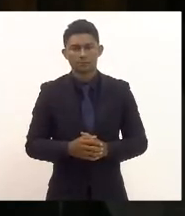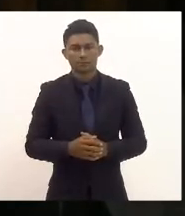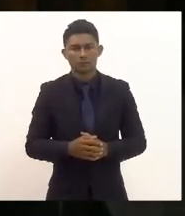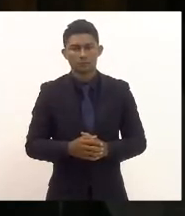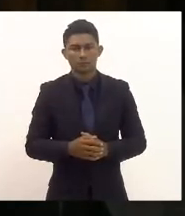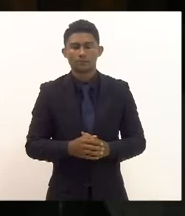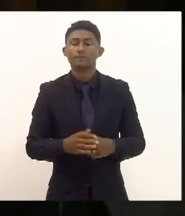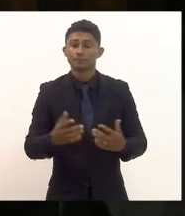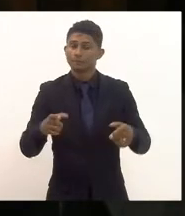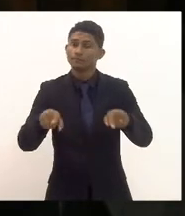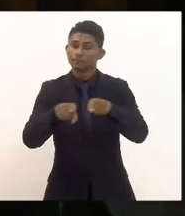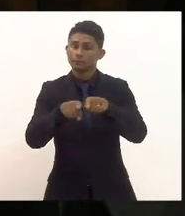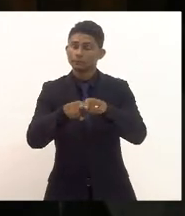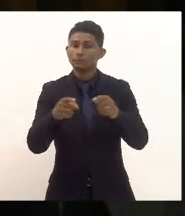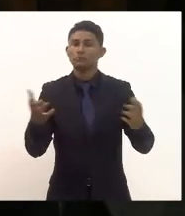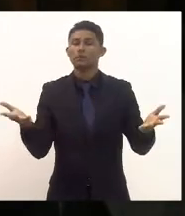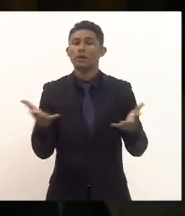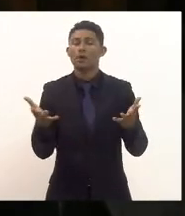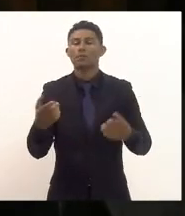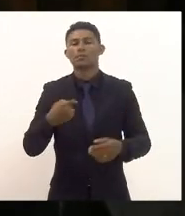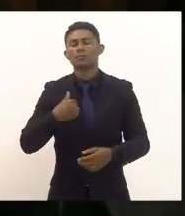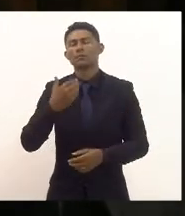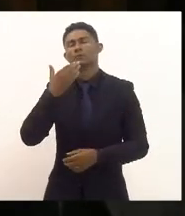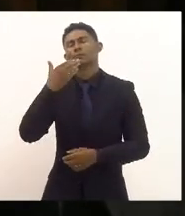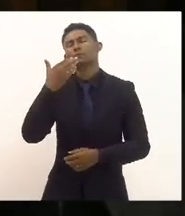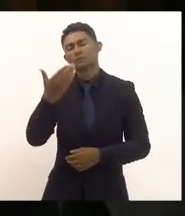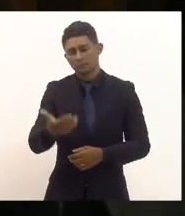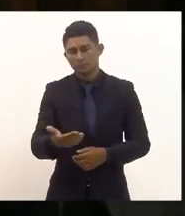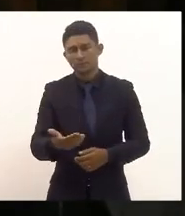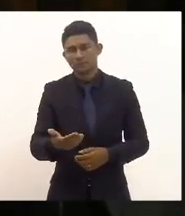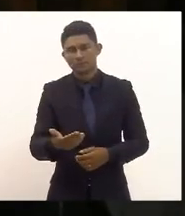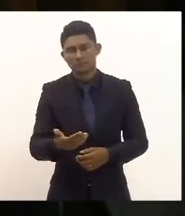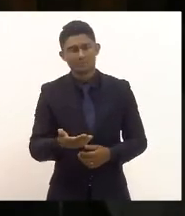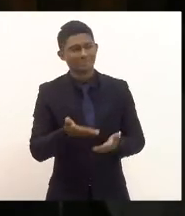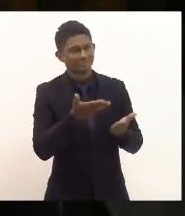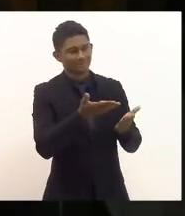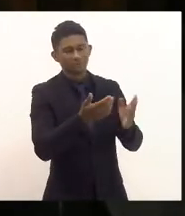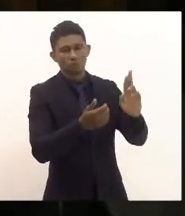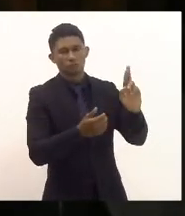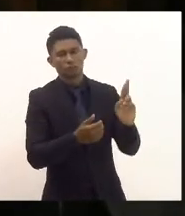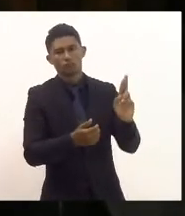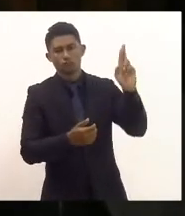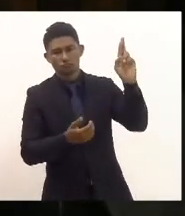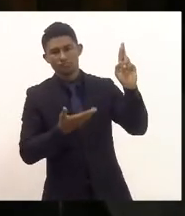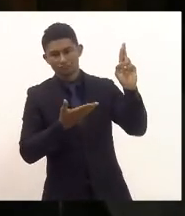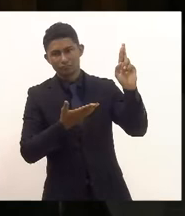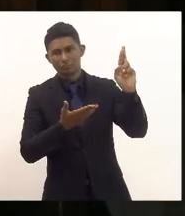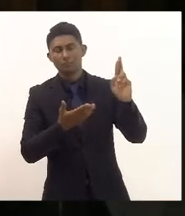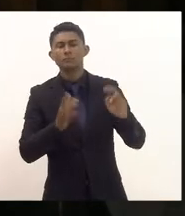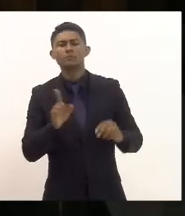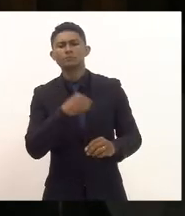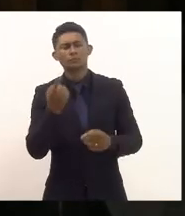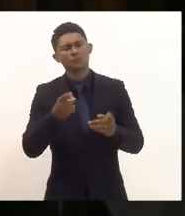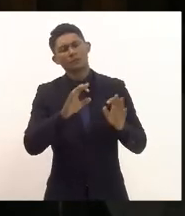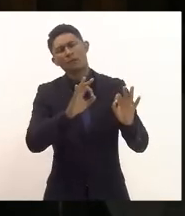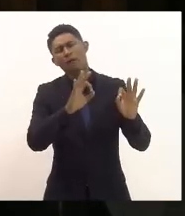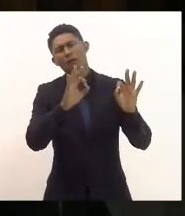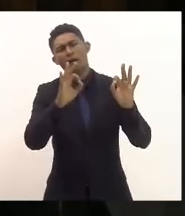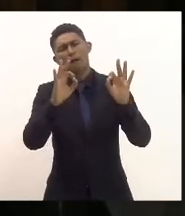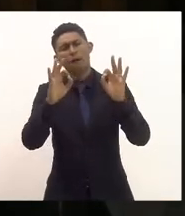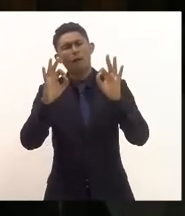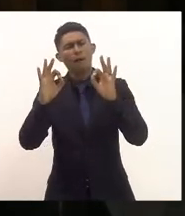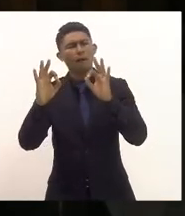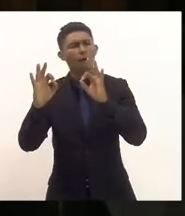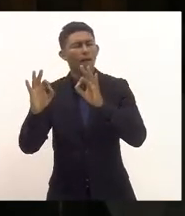ó e vou fazer agora um pedido encarecido pelo defensor-geral a gente vem assistindo uma situação